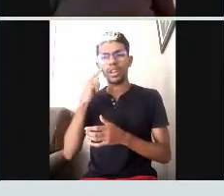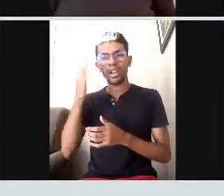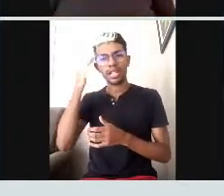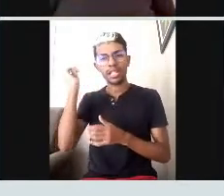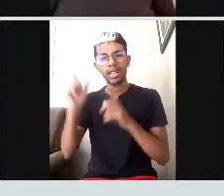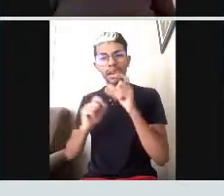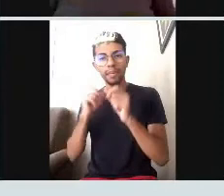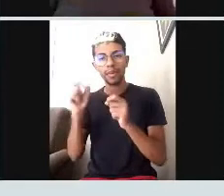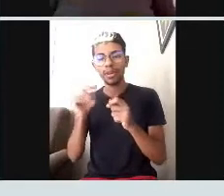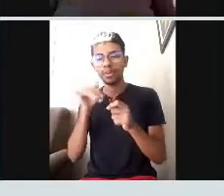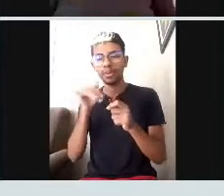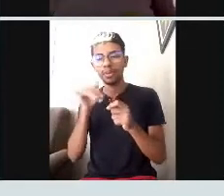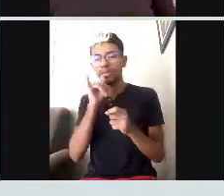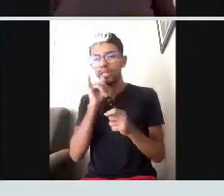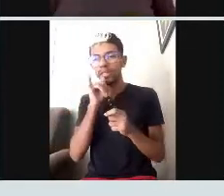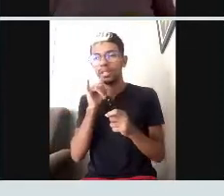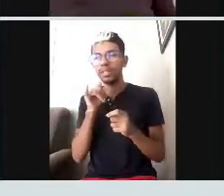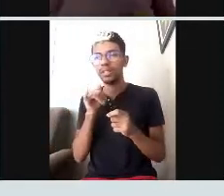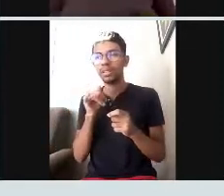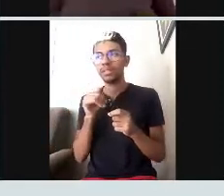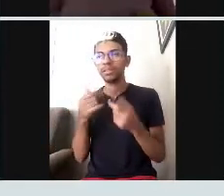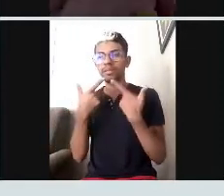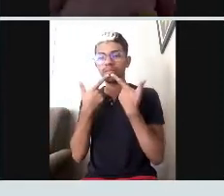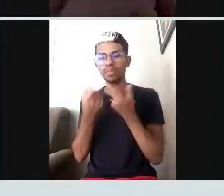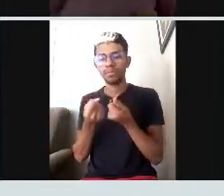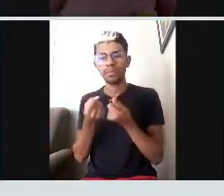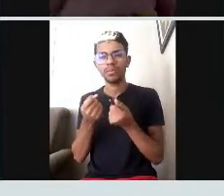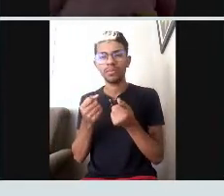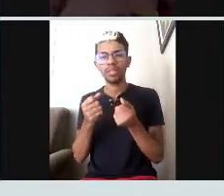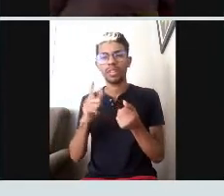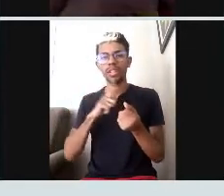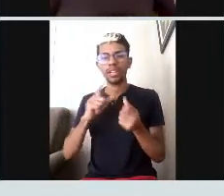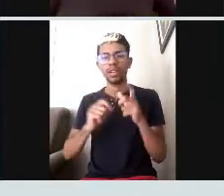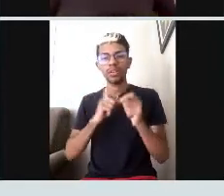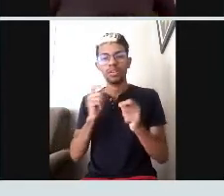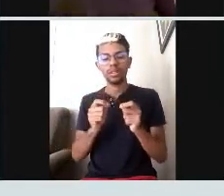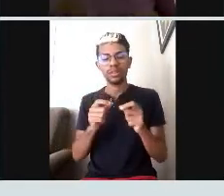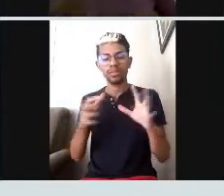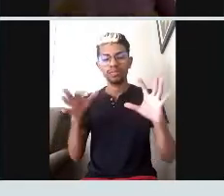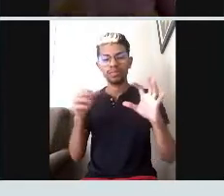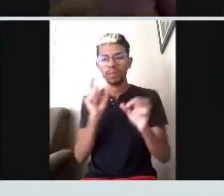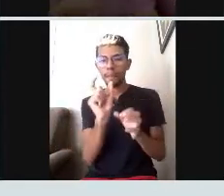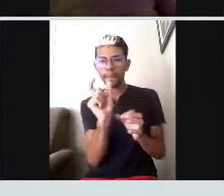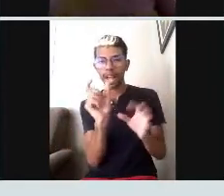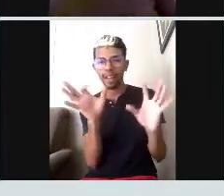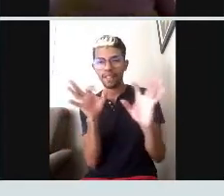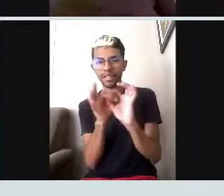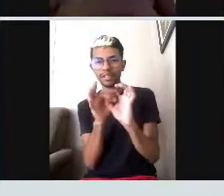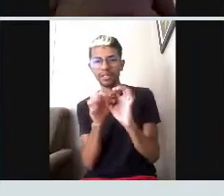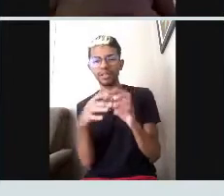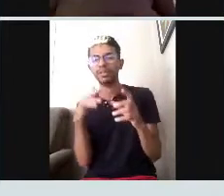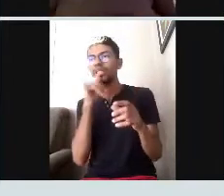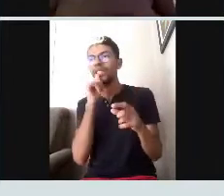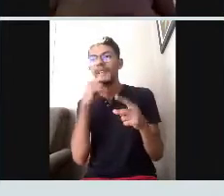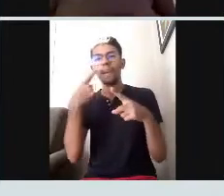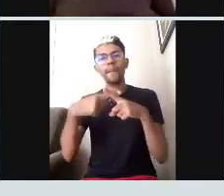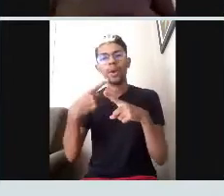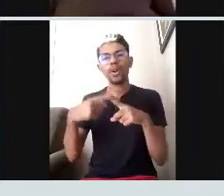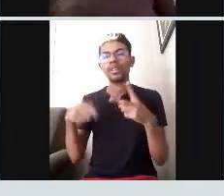gente utiliza na linguagem como um pois, um porquê, já